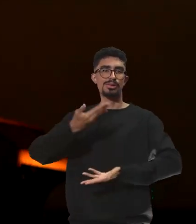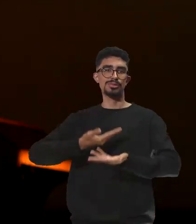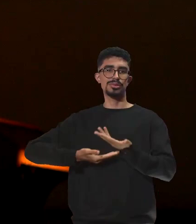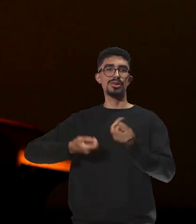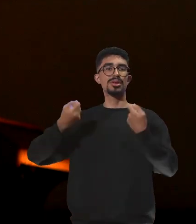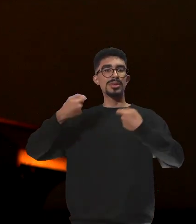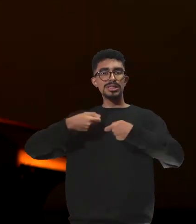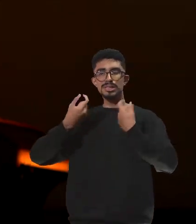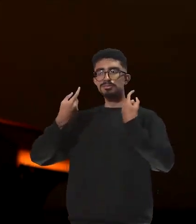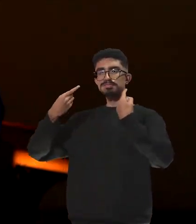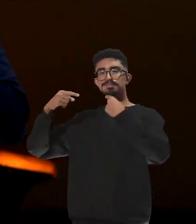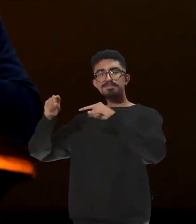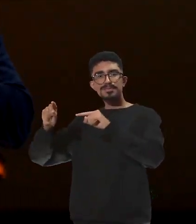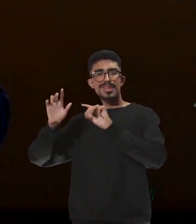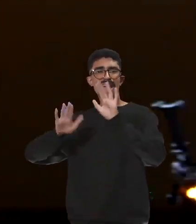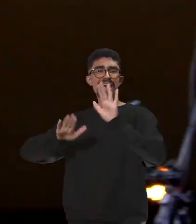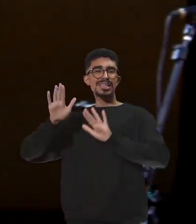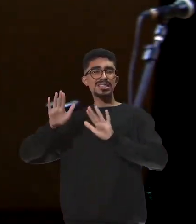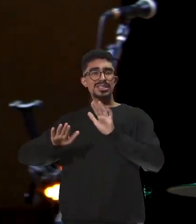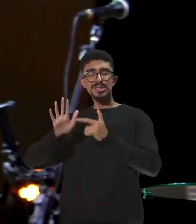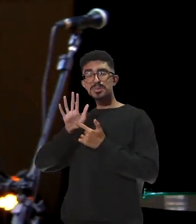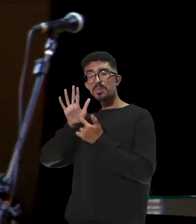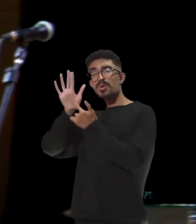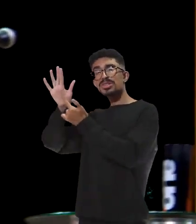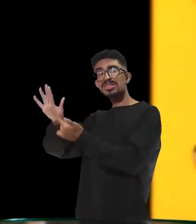gente precisa ser pastoreado.